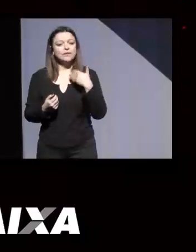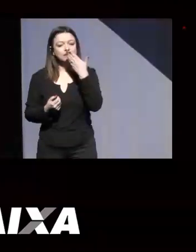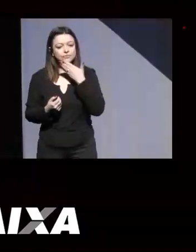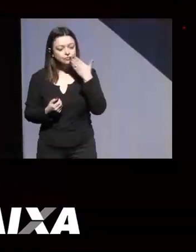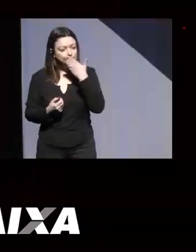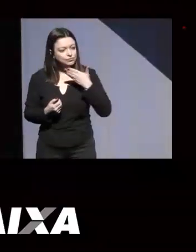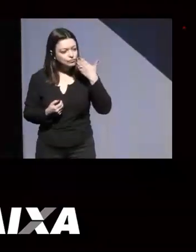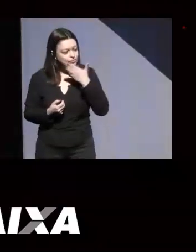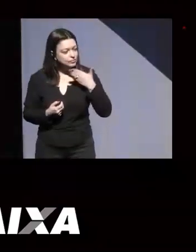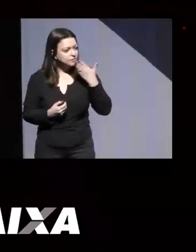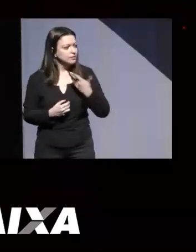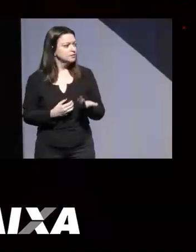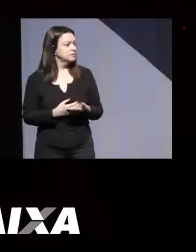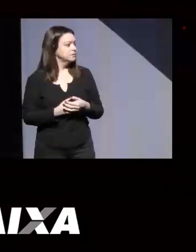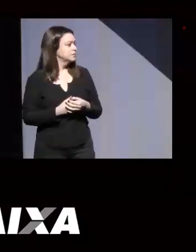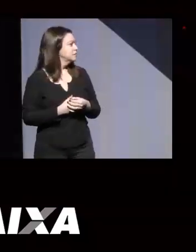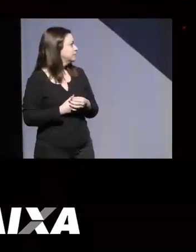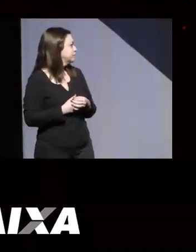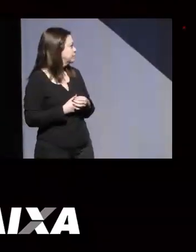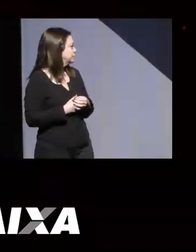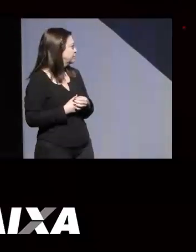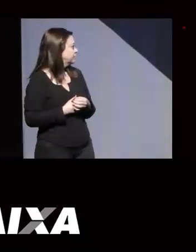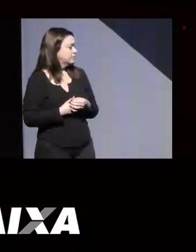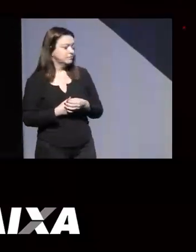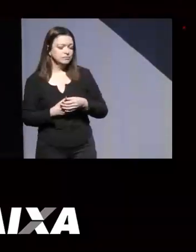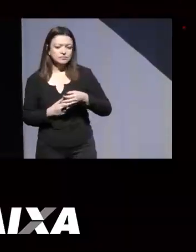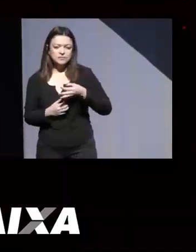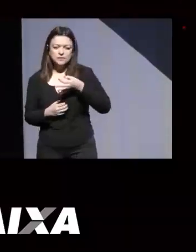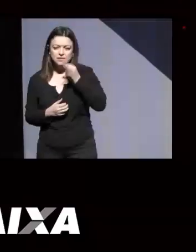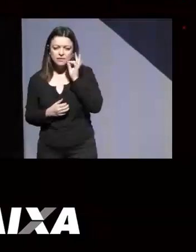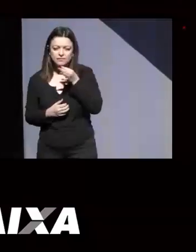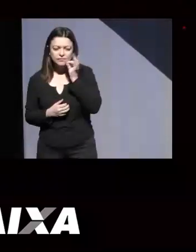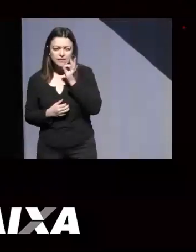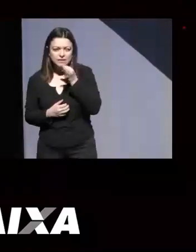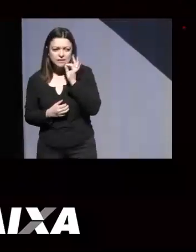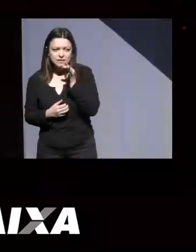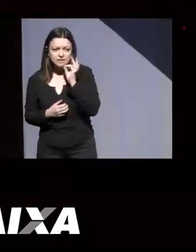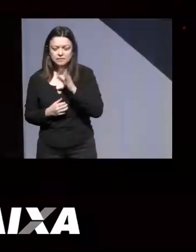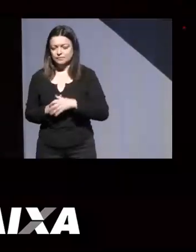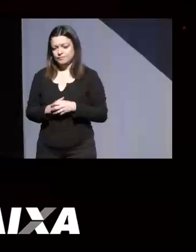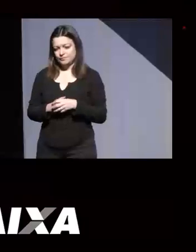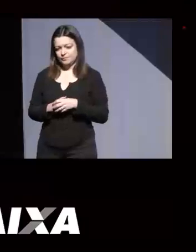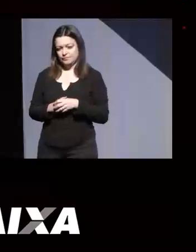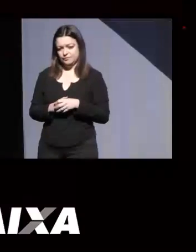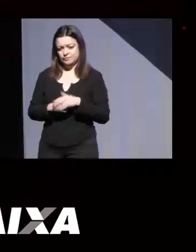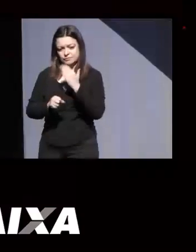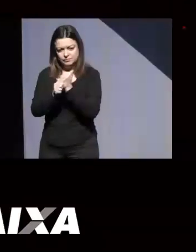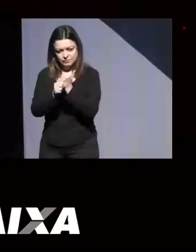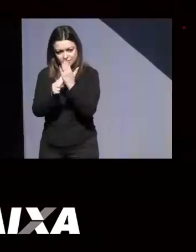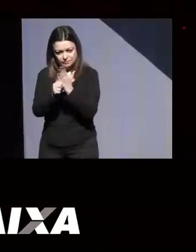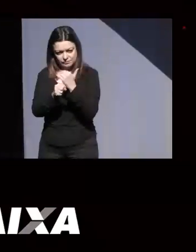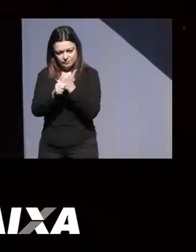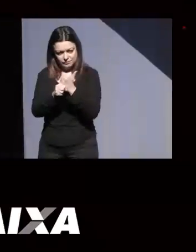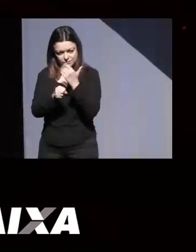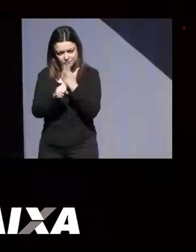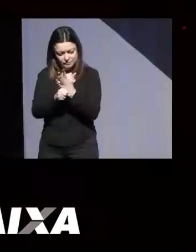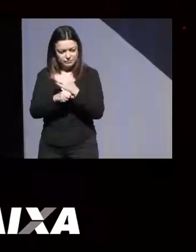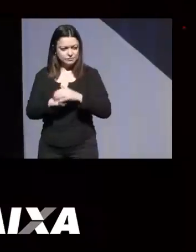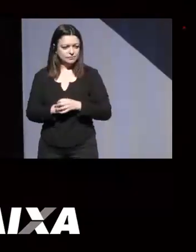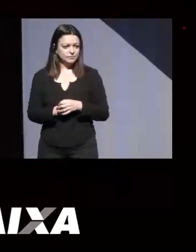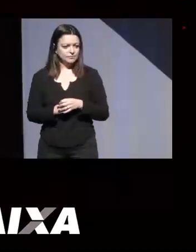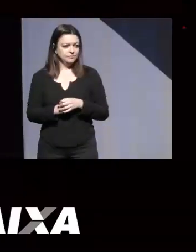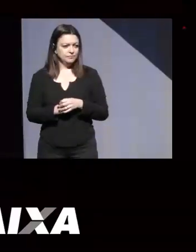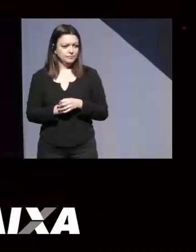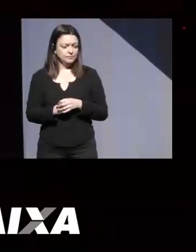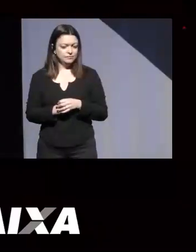açúcar, acho que é só isso, café, que eu não tinha falado, raízes e tubérculos, cocos